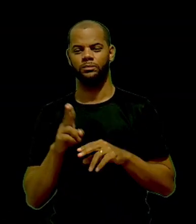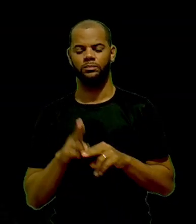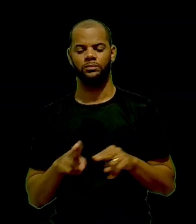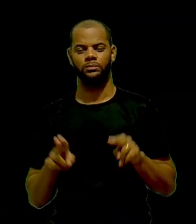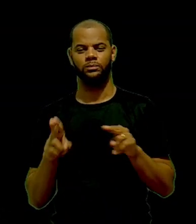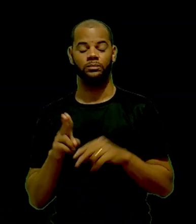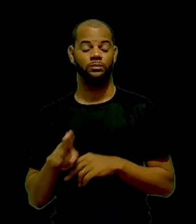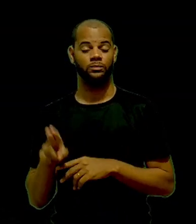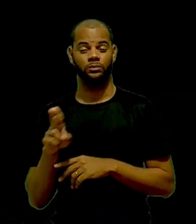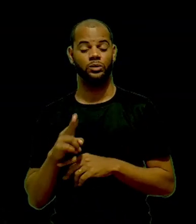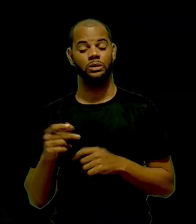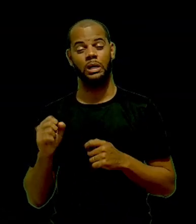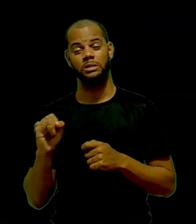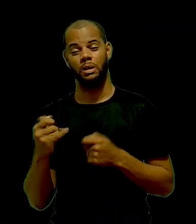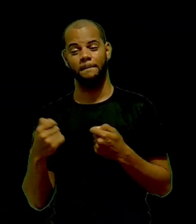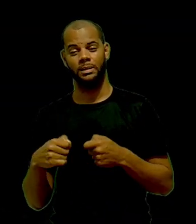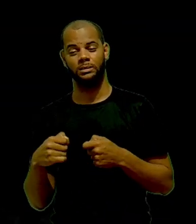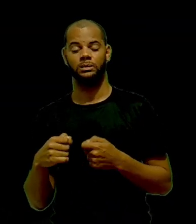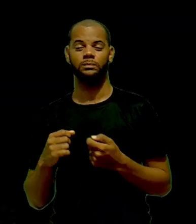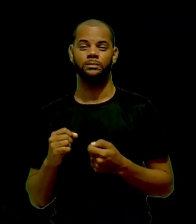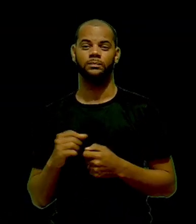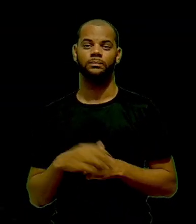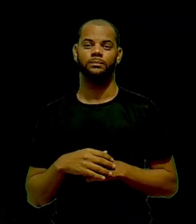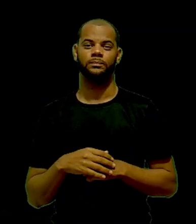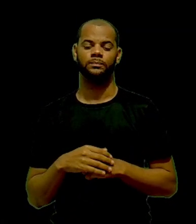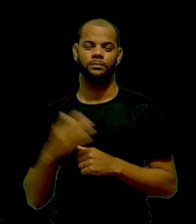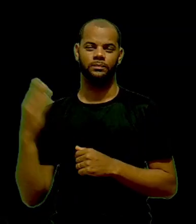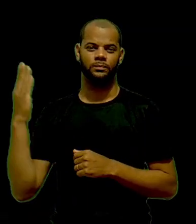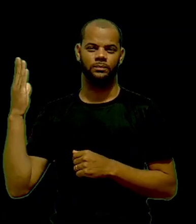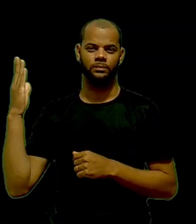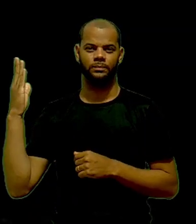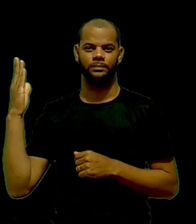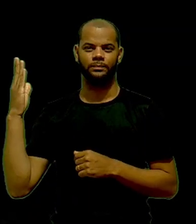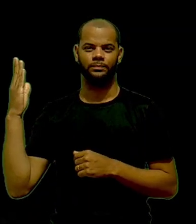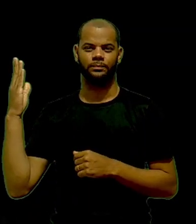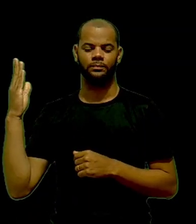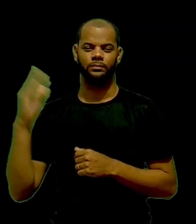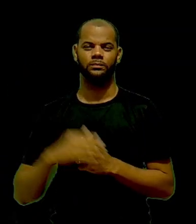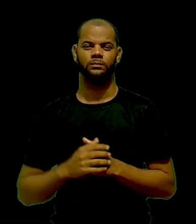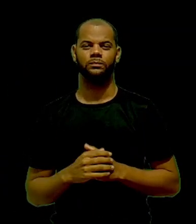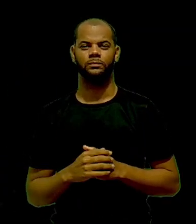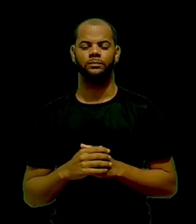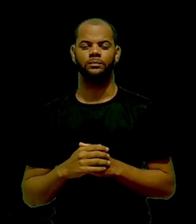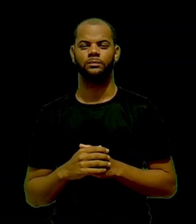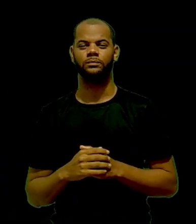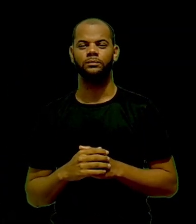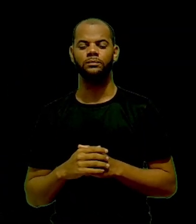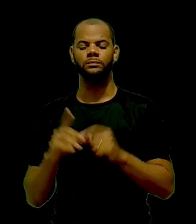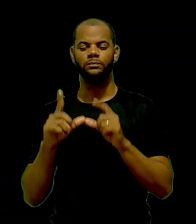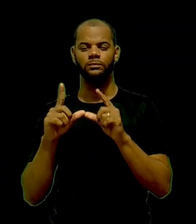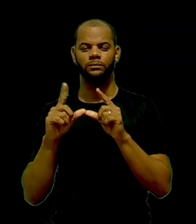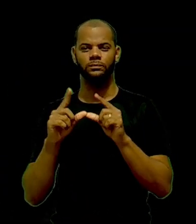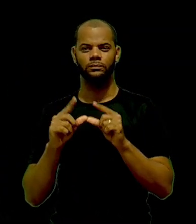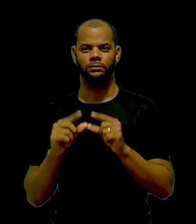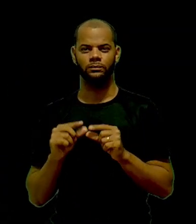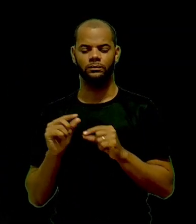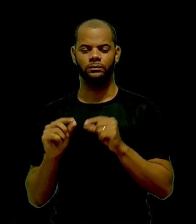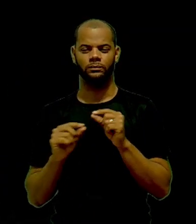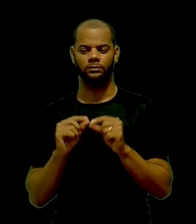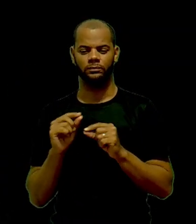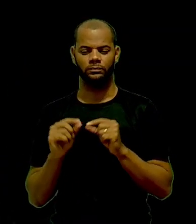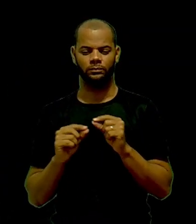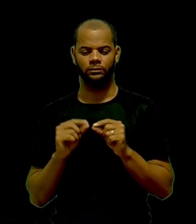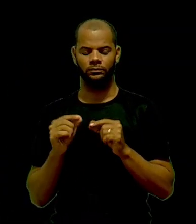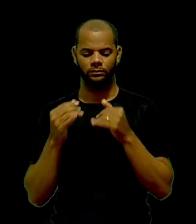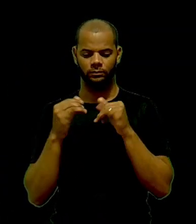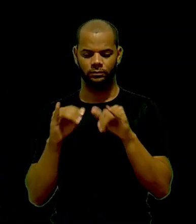quando necessário. Utilizar a energia solar em horários não solares. Diminuir os efeitos de fluxo reverso em linhas de